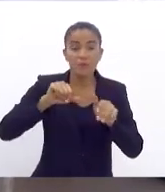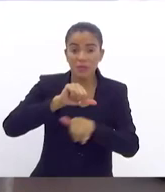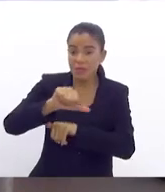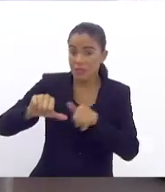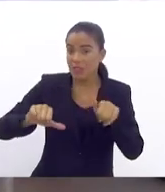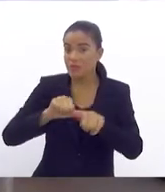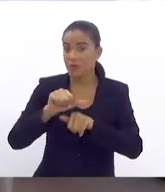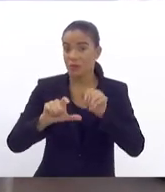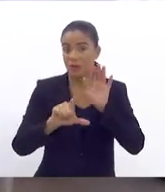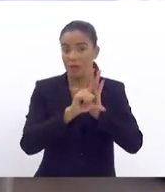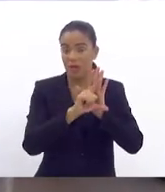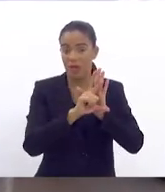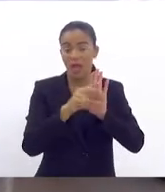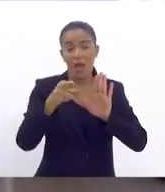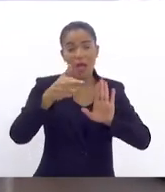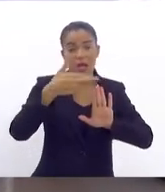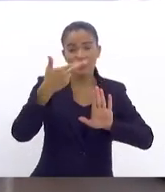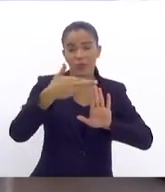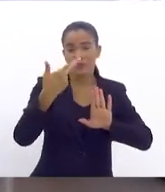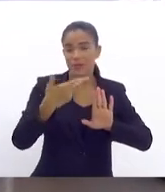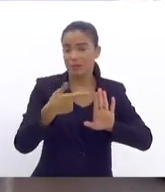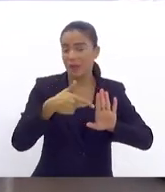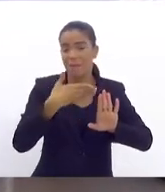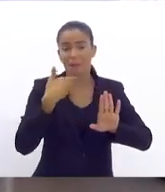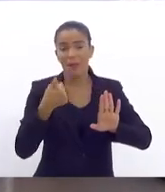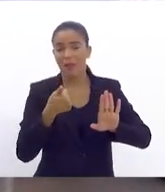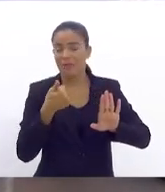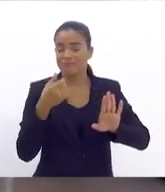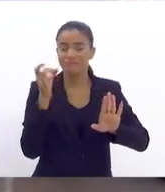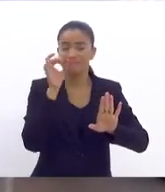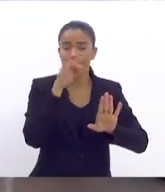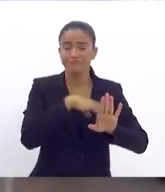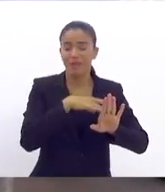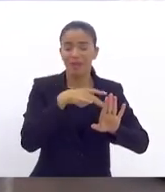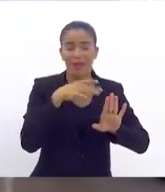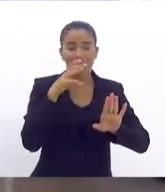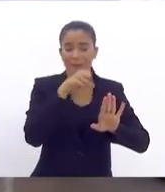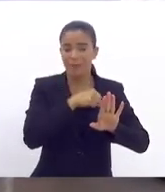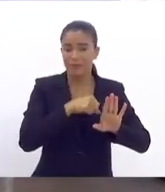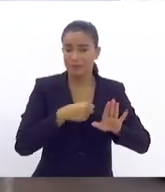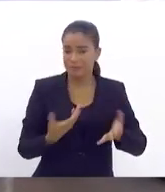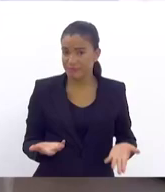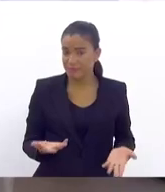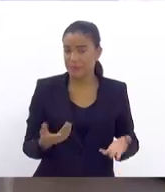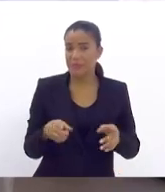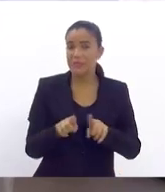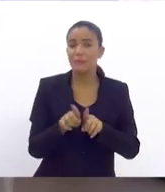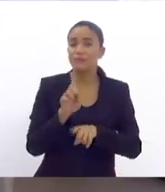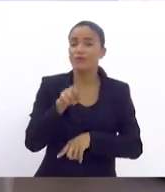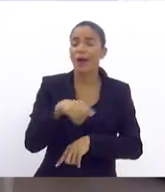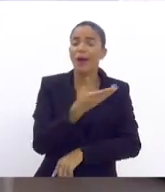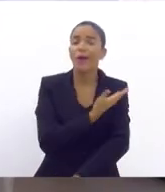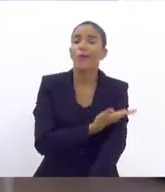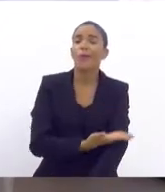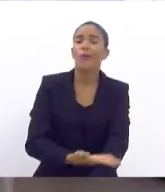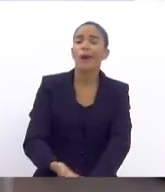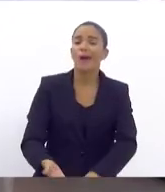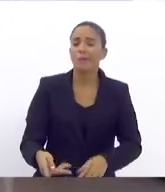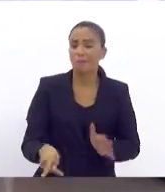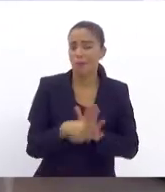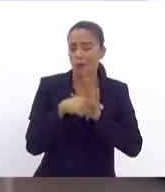transformando em lei a resolução, que é muito mais prática. Enquanto isso, e depois já é uma praxe da